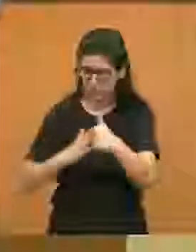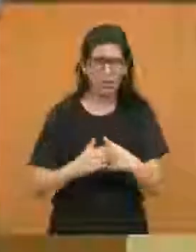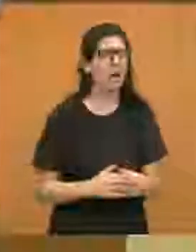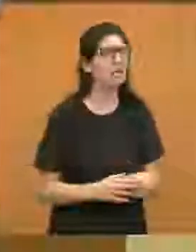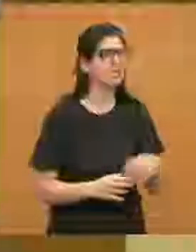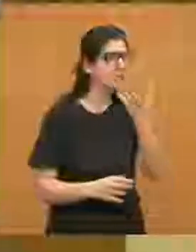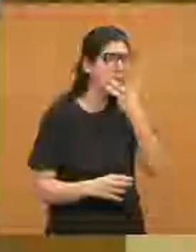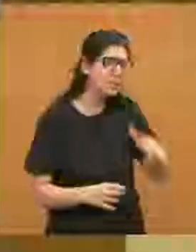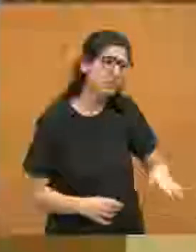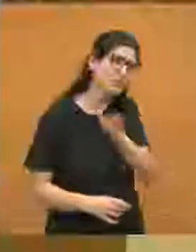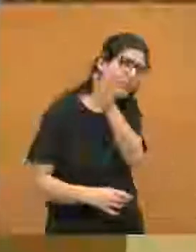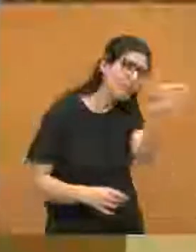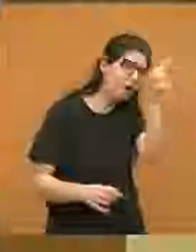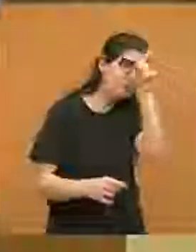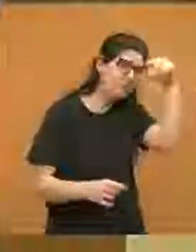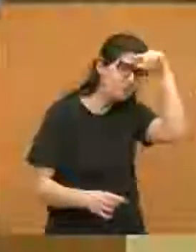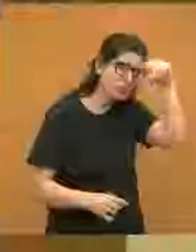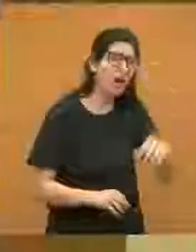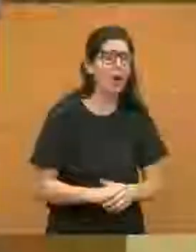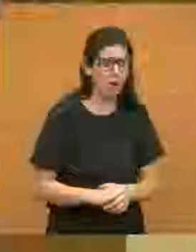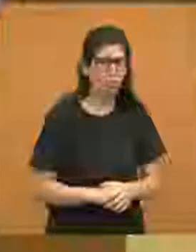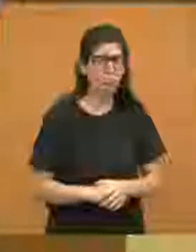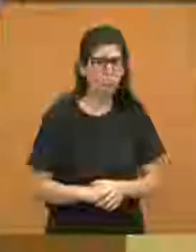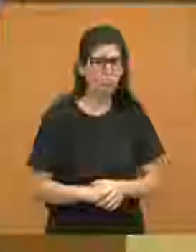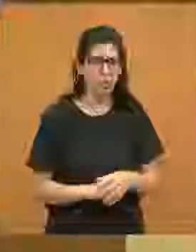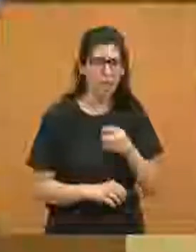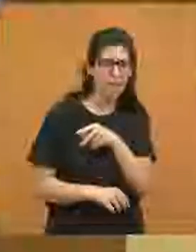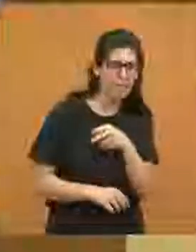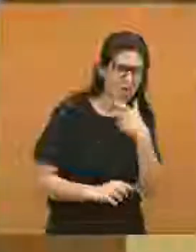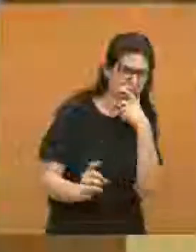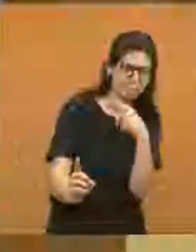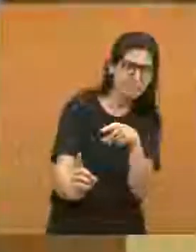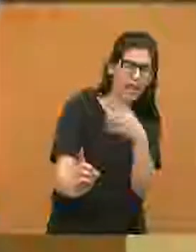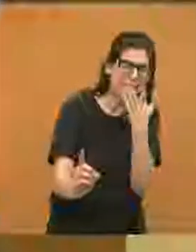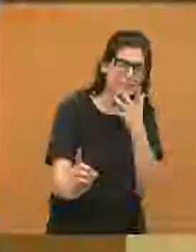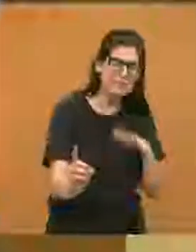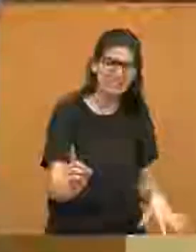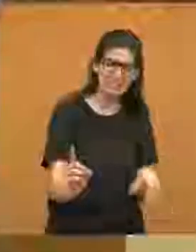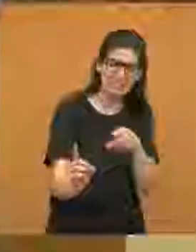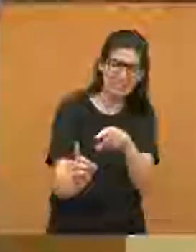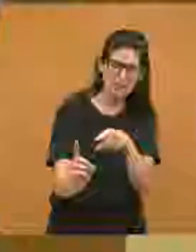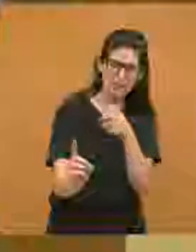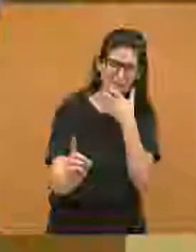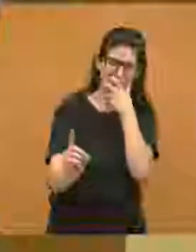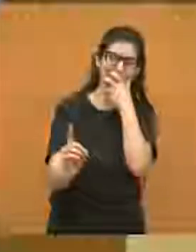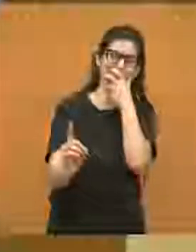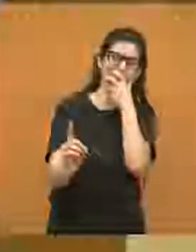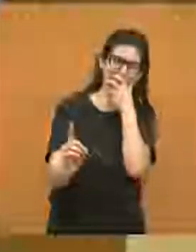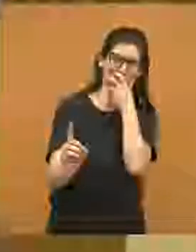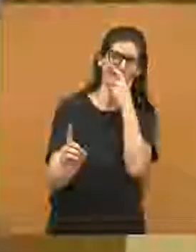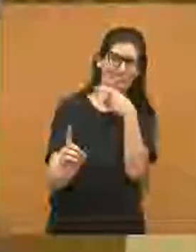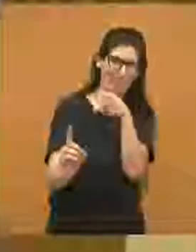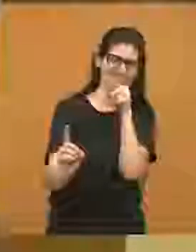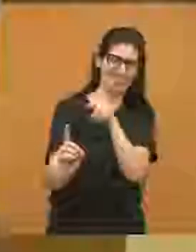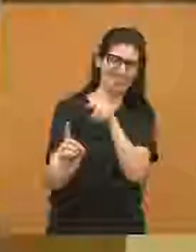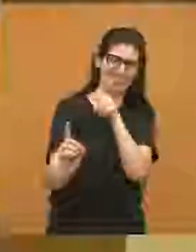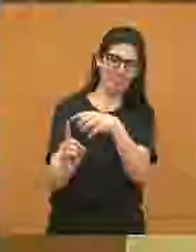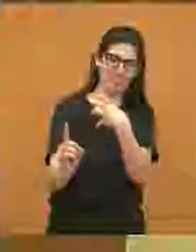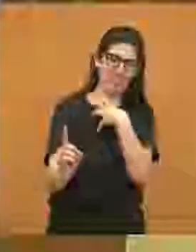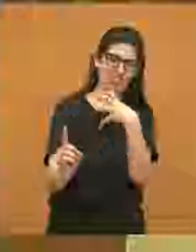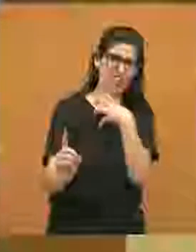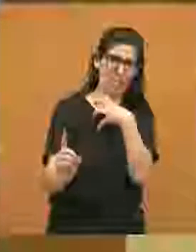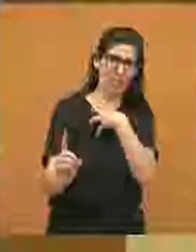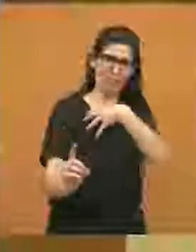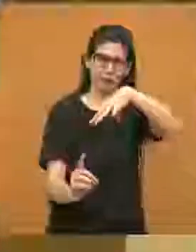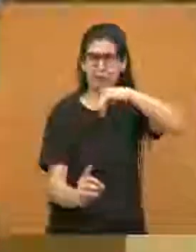vezes o agente de saúde atende essas crianças e também pode perceber, pelos sinais característicos que se